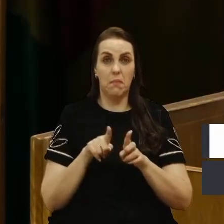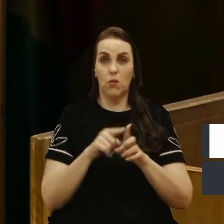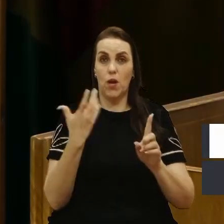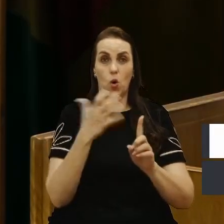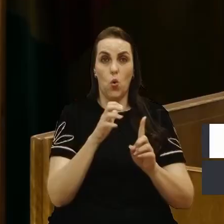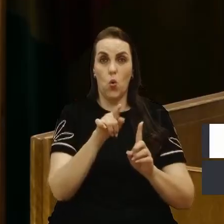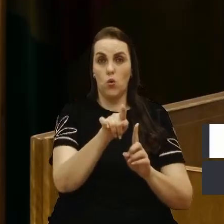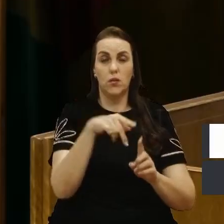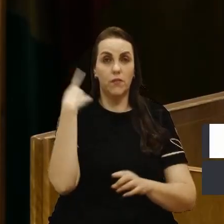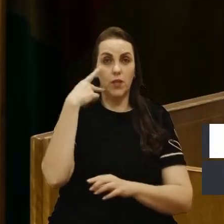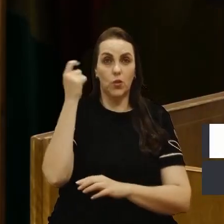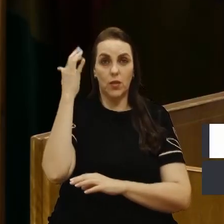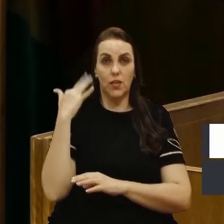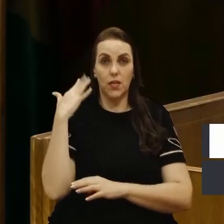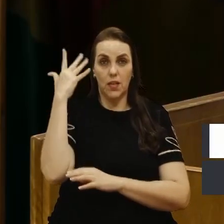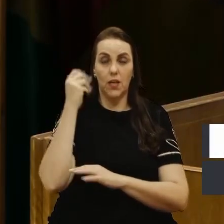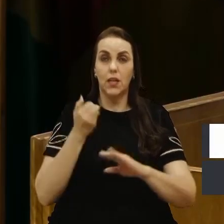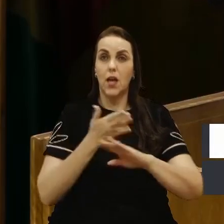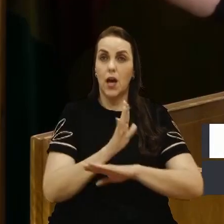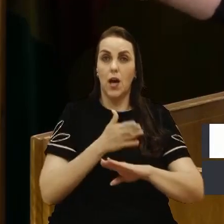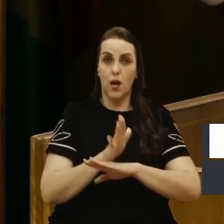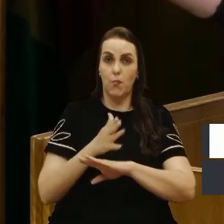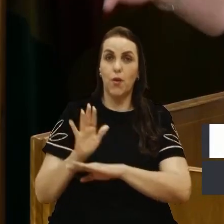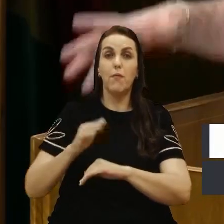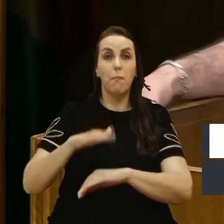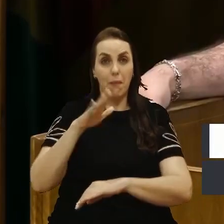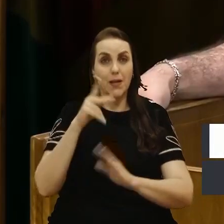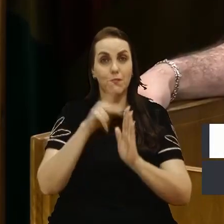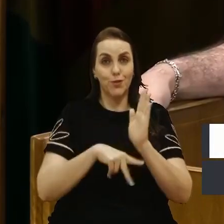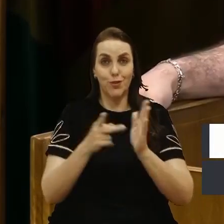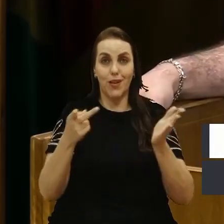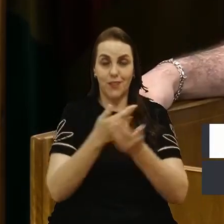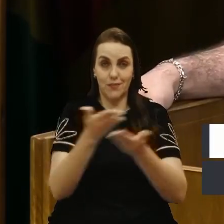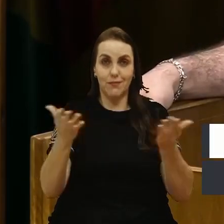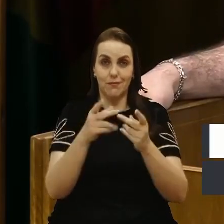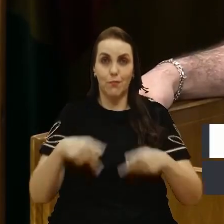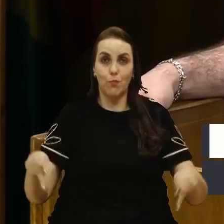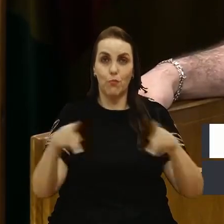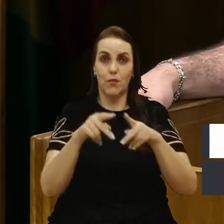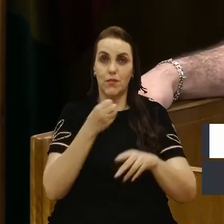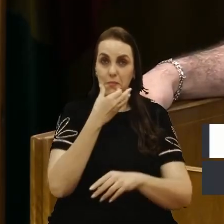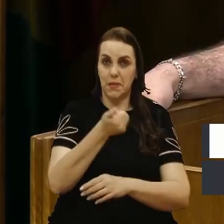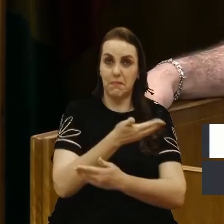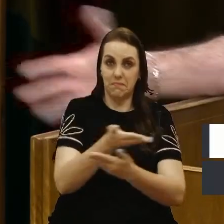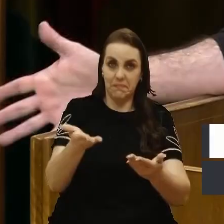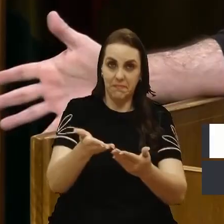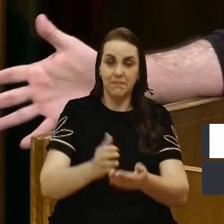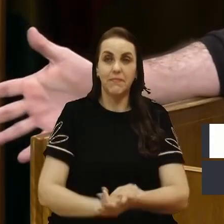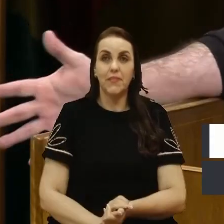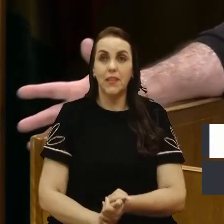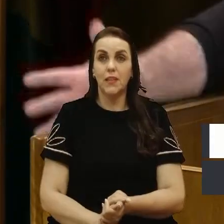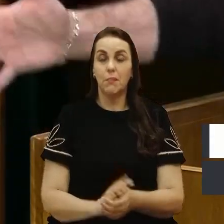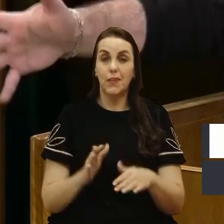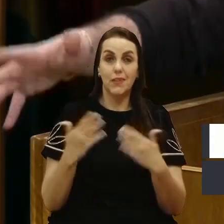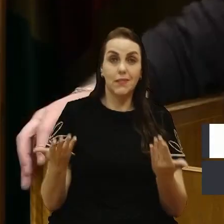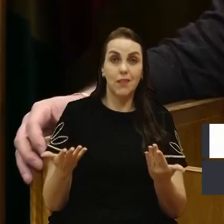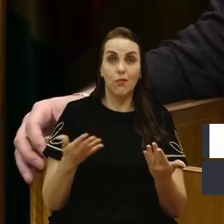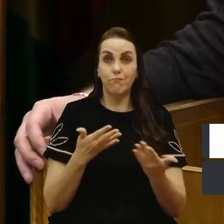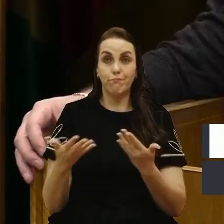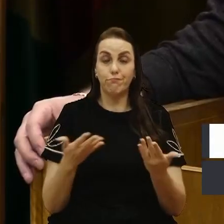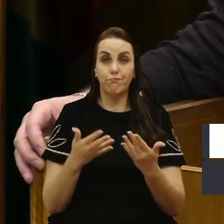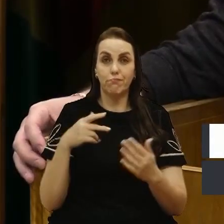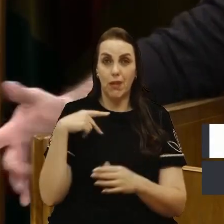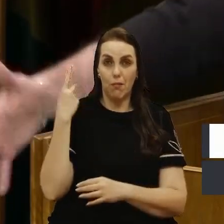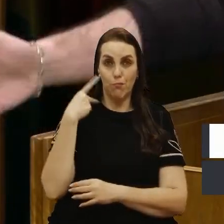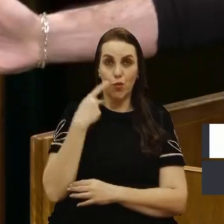o vereador Daiane, que aprove mais projetos, que assim seja para o bem da população. Mas daí vamos entrar numa questão bem